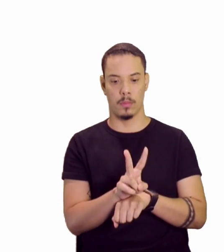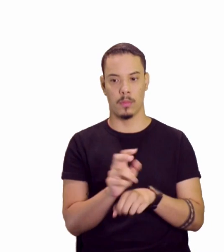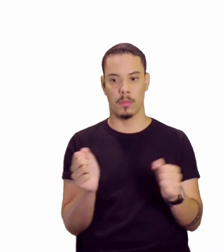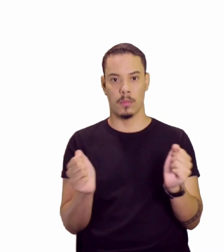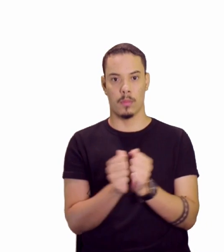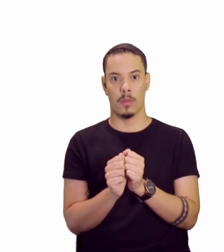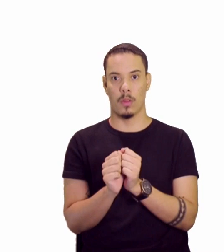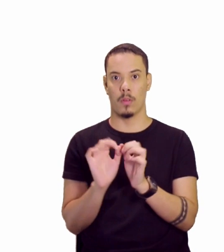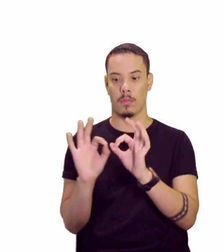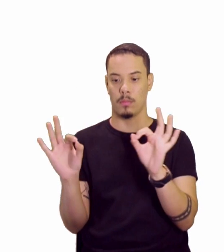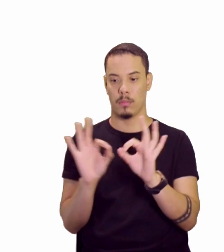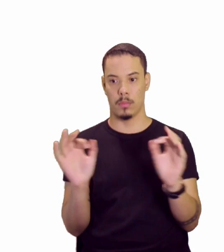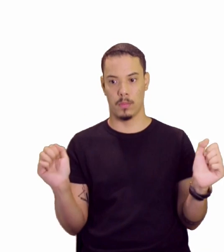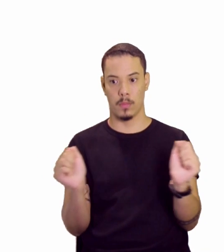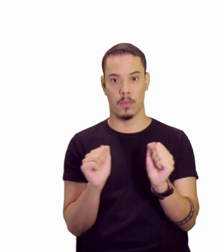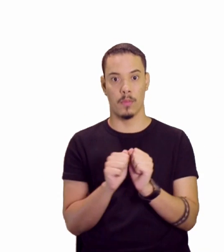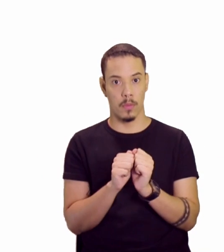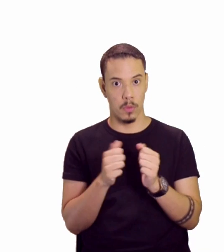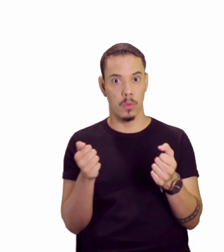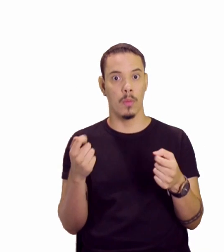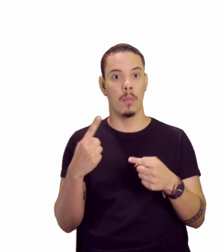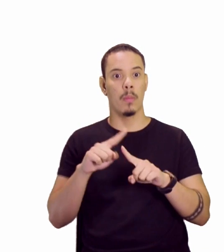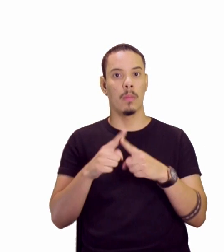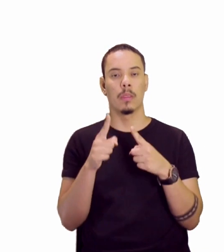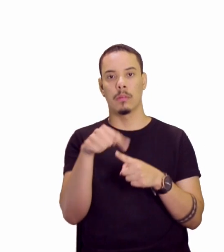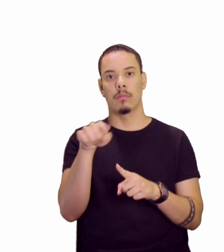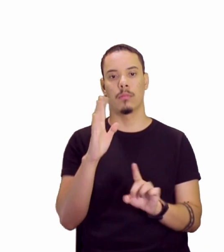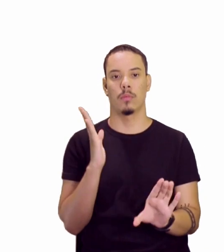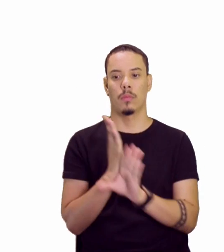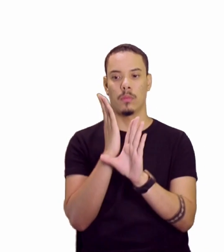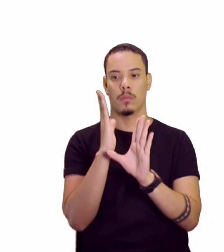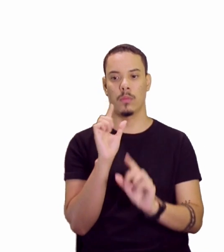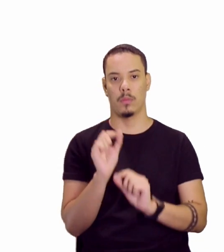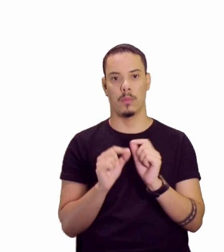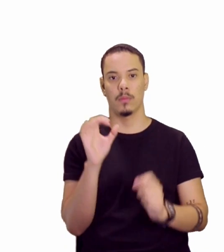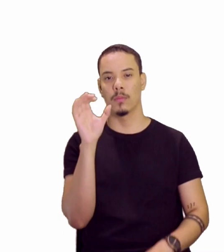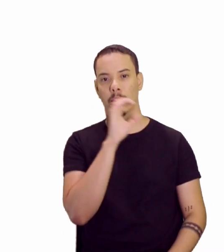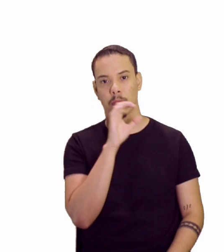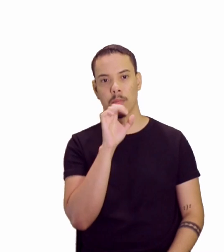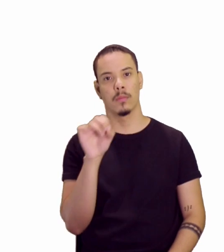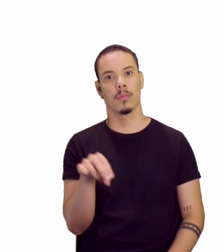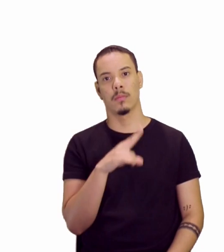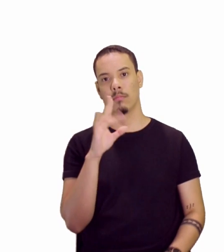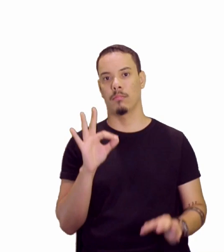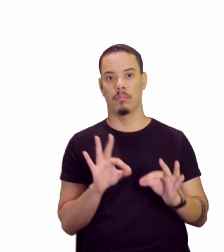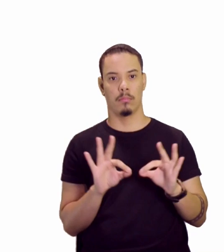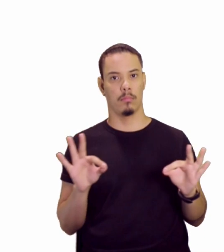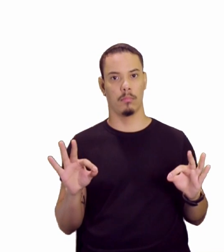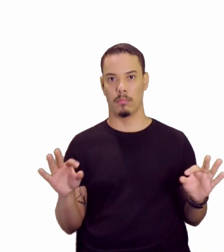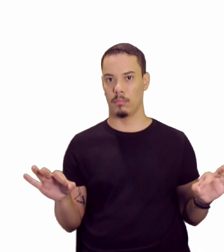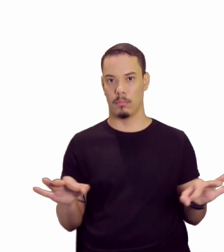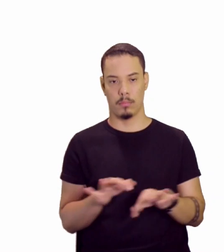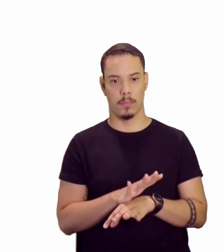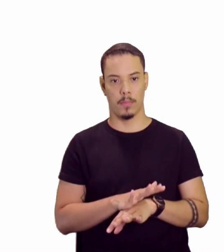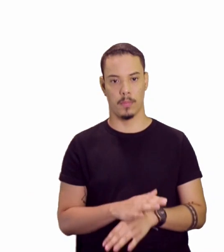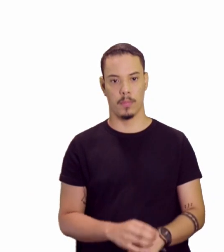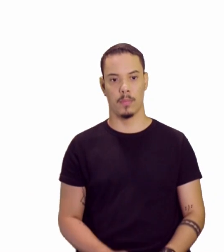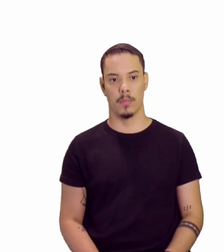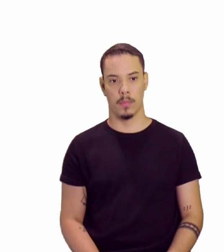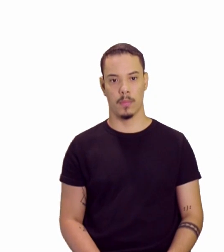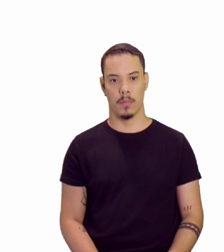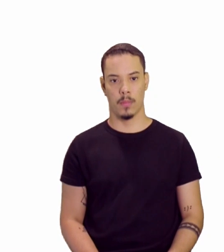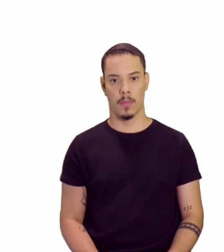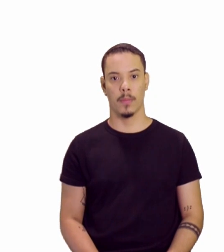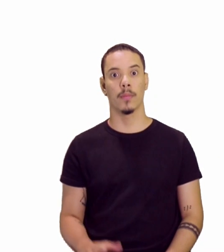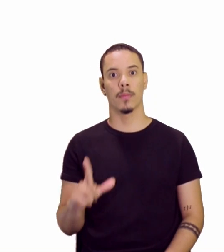de duas funções horárias, mas é uma função para você encontrar ali velocidade em função da distância, pronto, né? Justamente. E nós